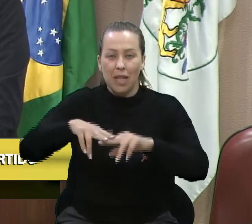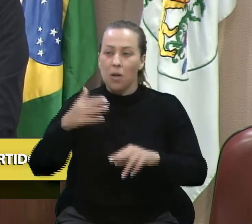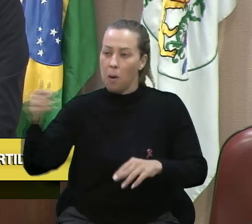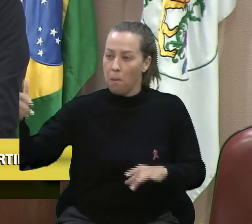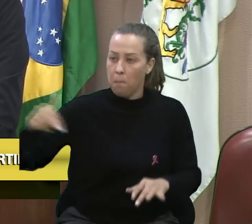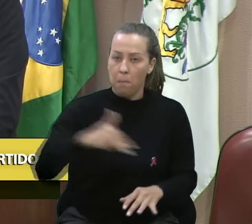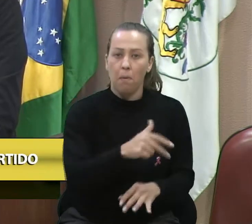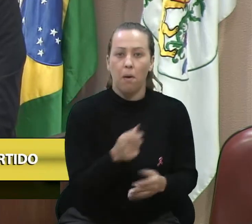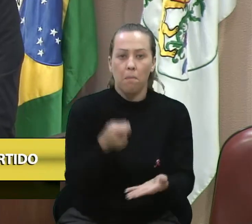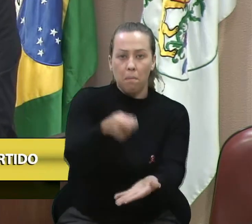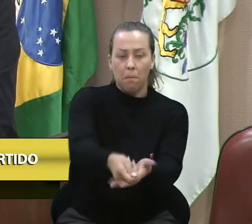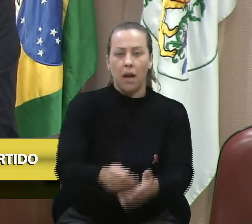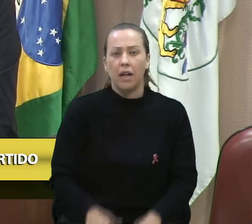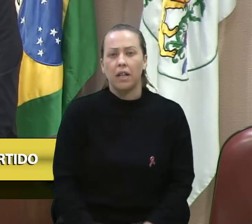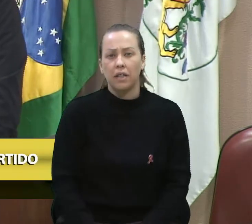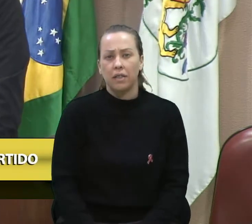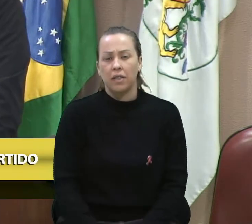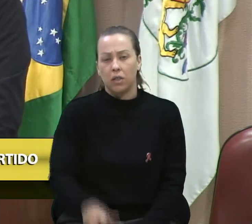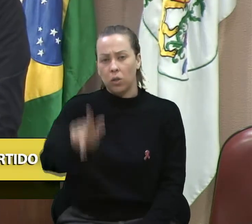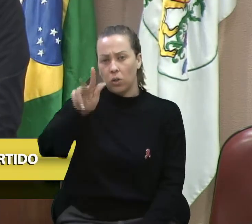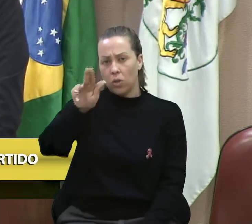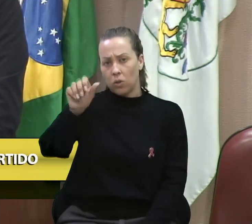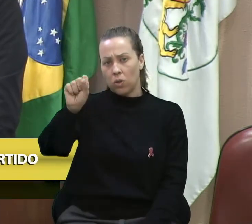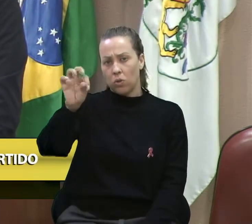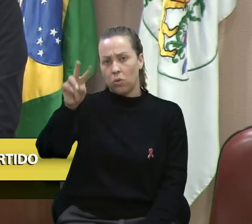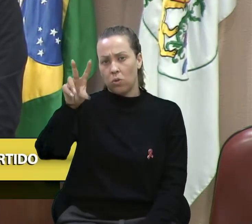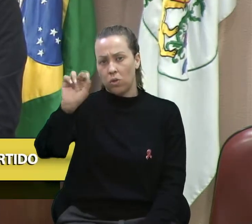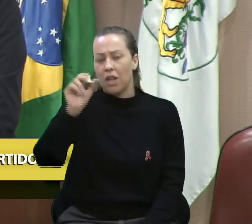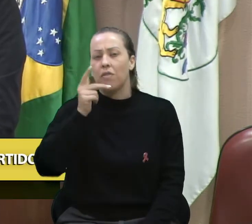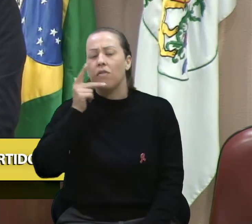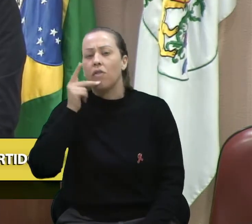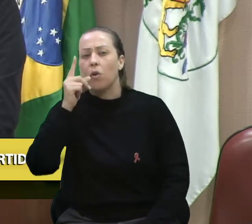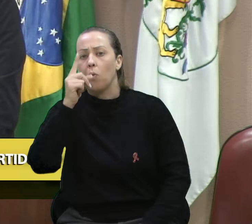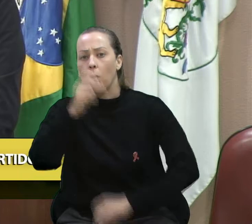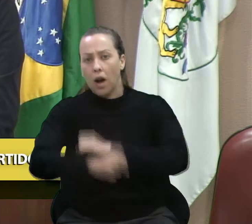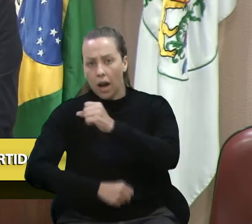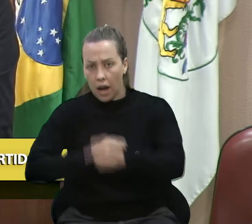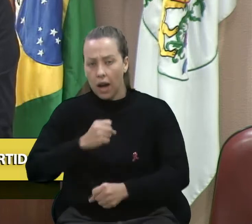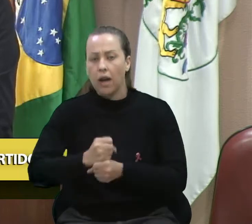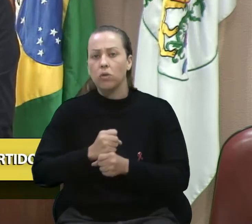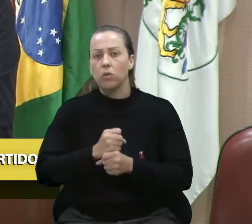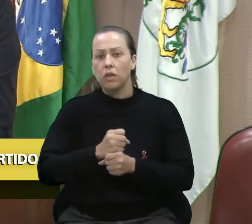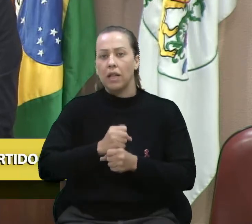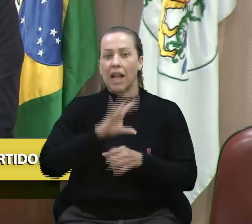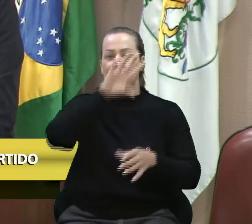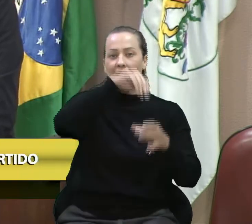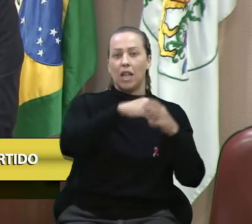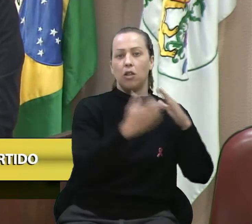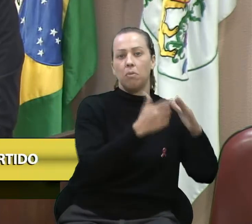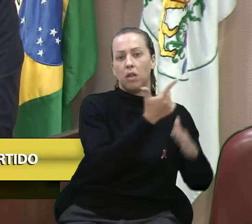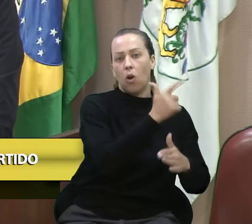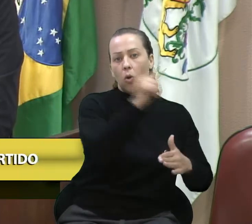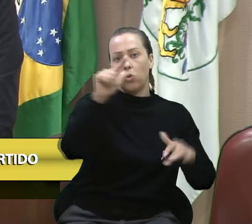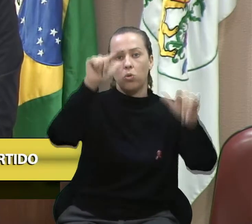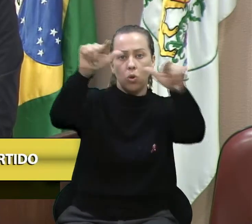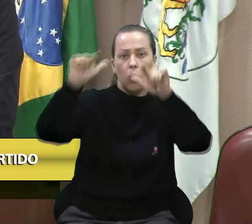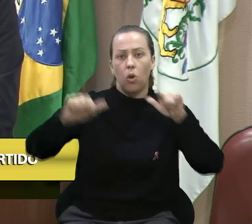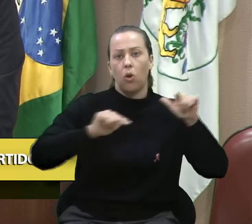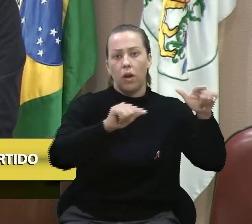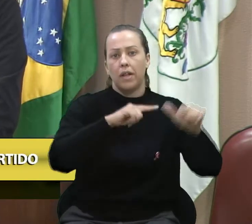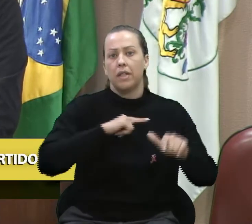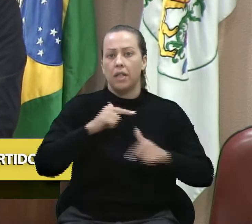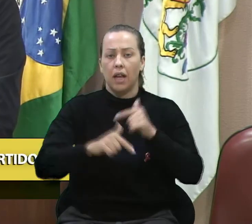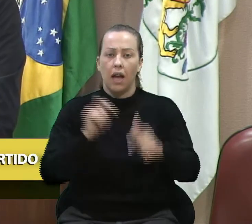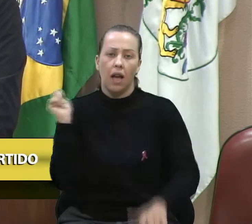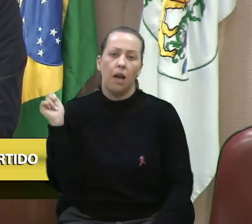fazer. Nas palavras do Gustavo, caros colegas, em 1 ano eles seriam realocados dentro da empresa. Porque, como vocês sabem, existem pessoas que